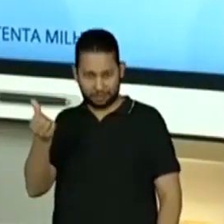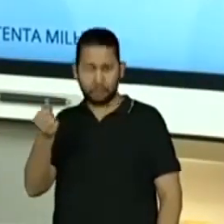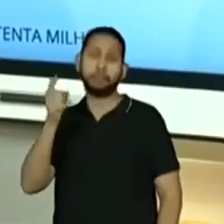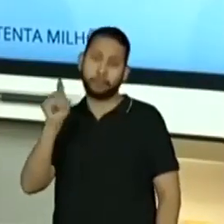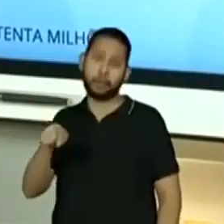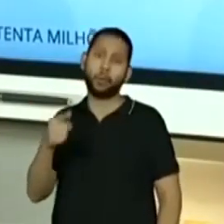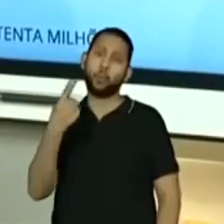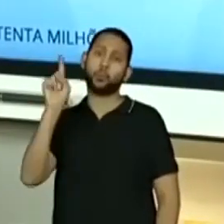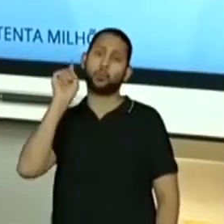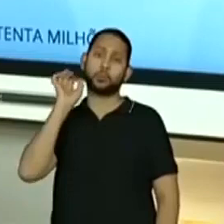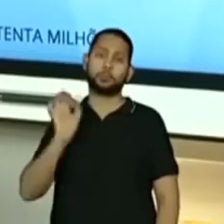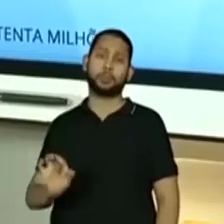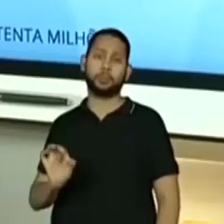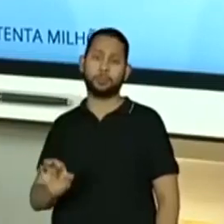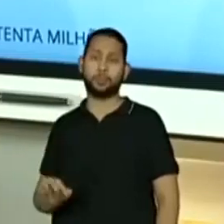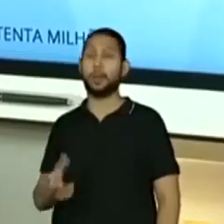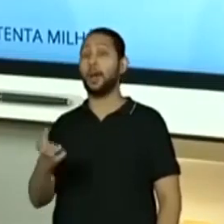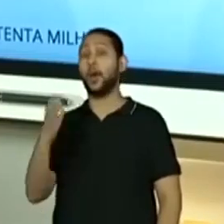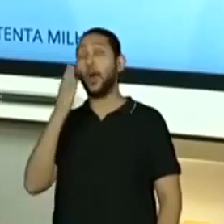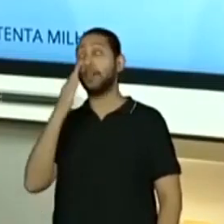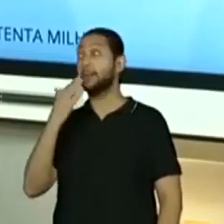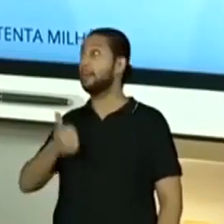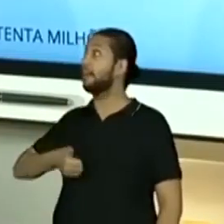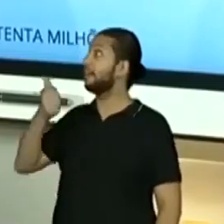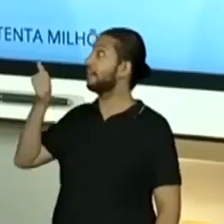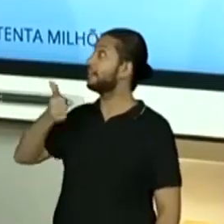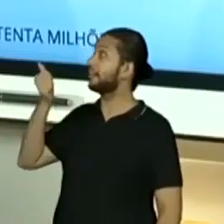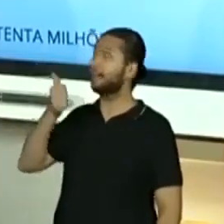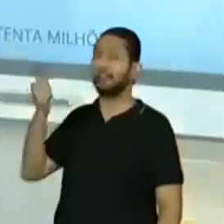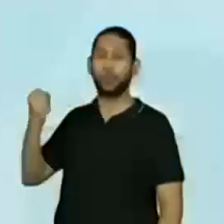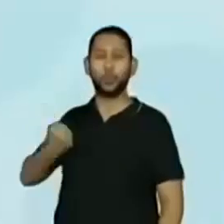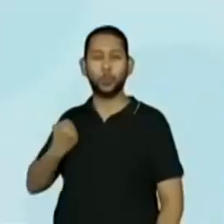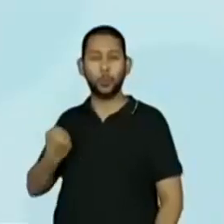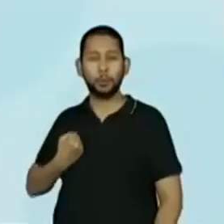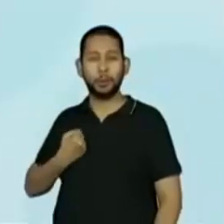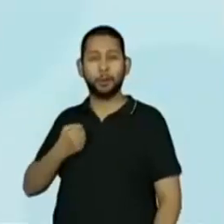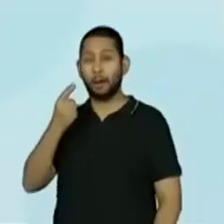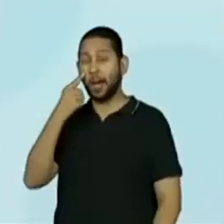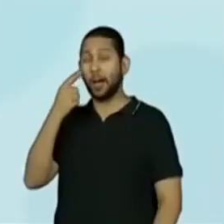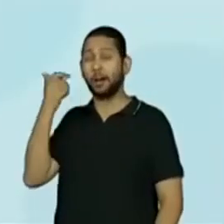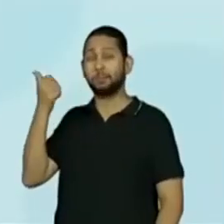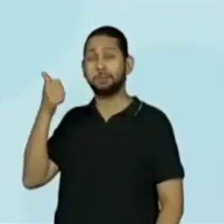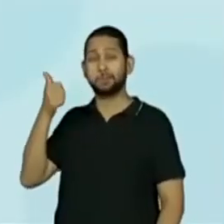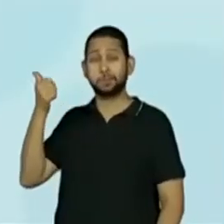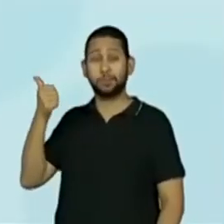382.166. Agora eu quero saber desse numeral enorme aí.